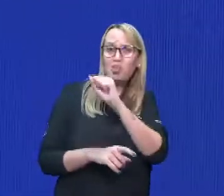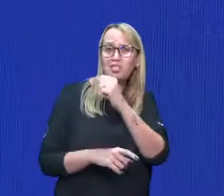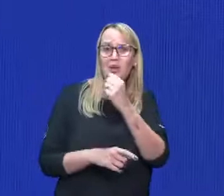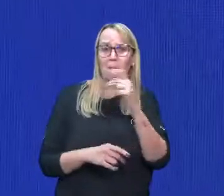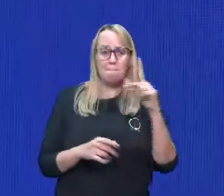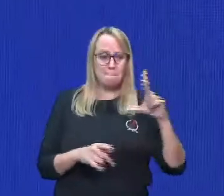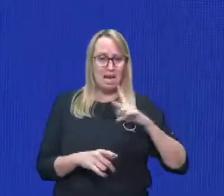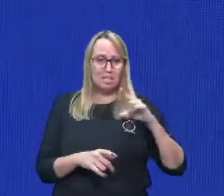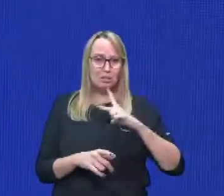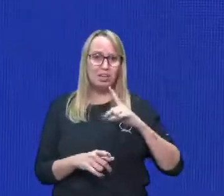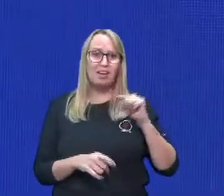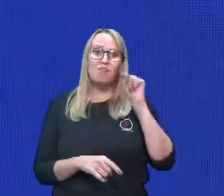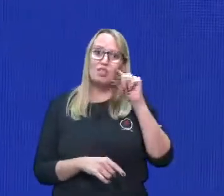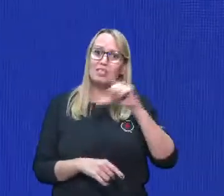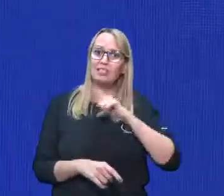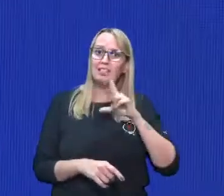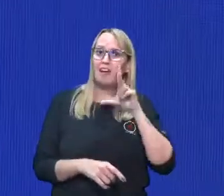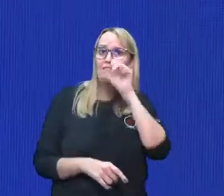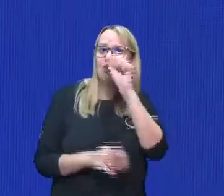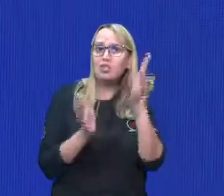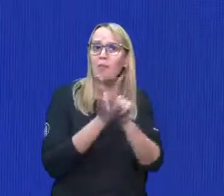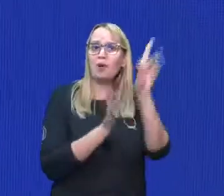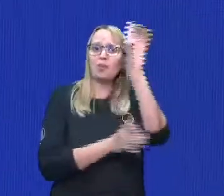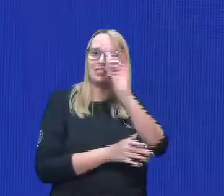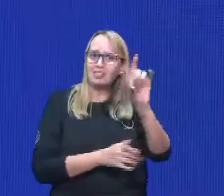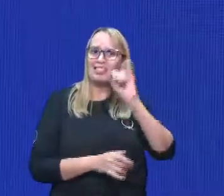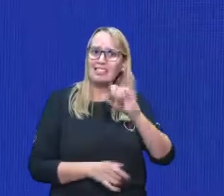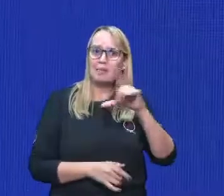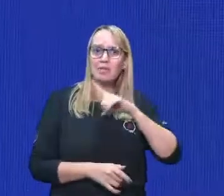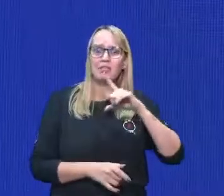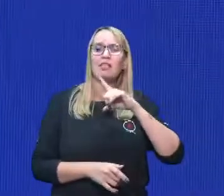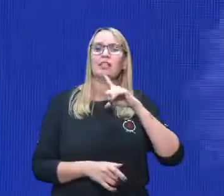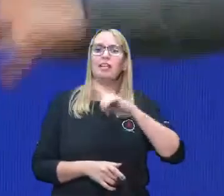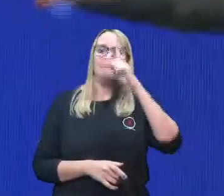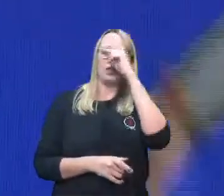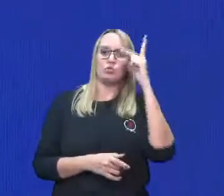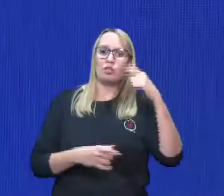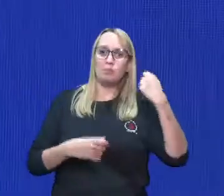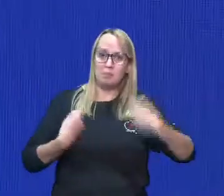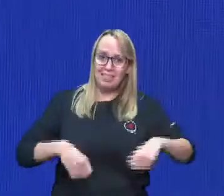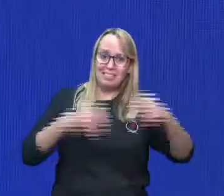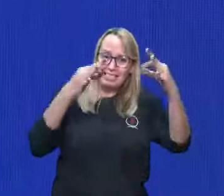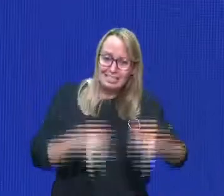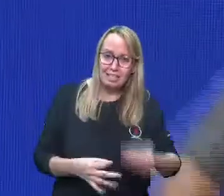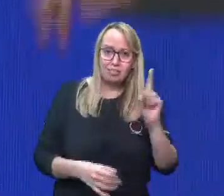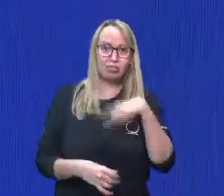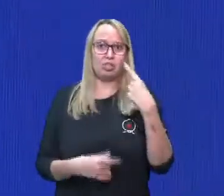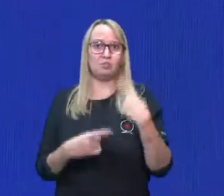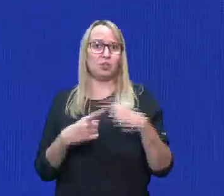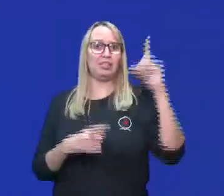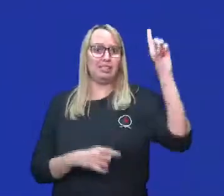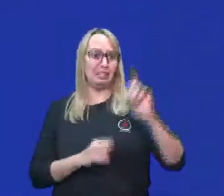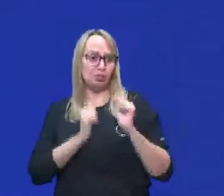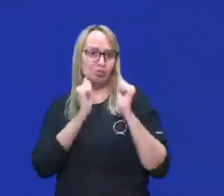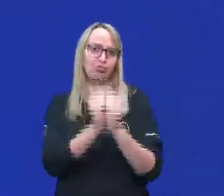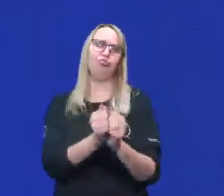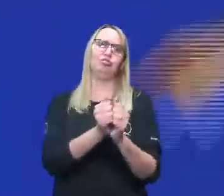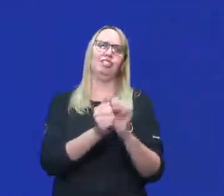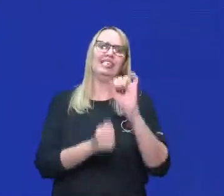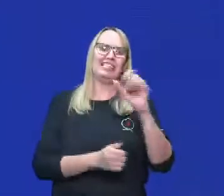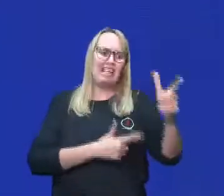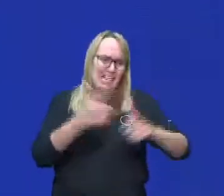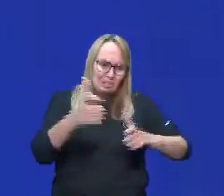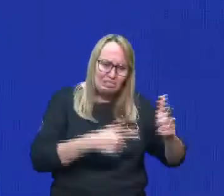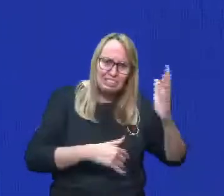tem a força do braço de Deus. Então se alguém tem que dar certo, nós temos que dar certo. Porque se alguém só lutando